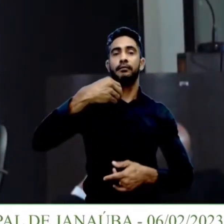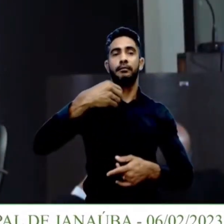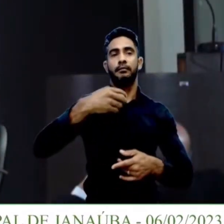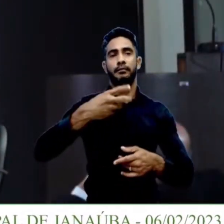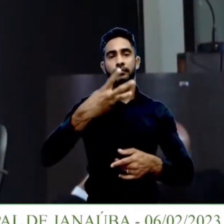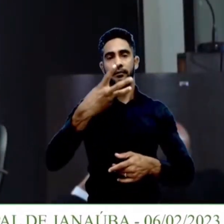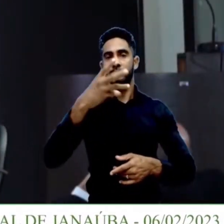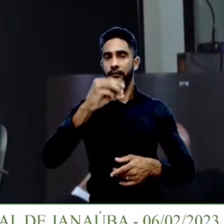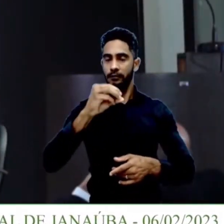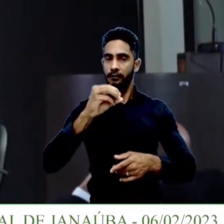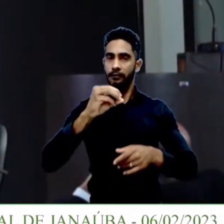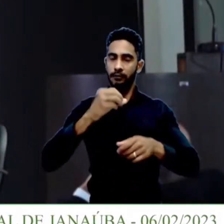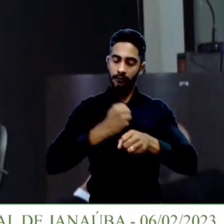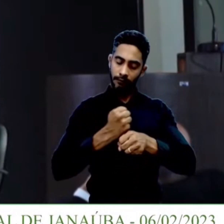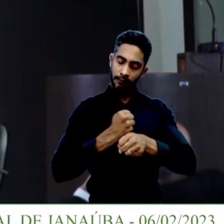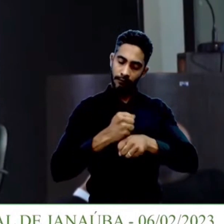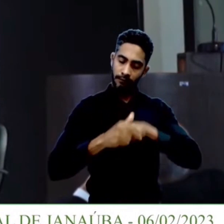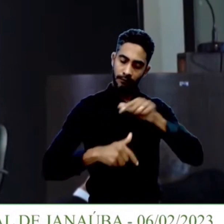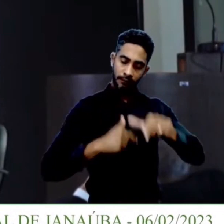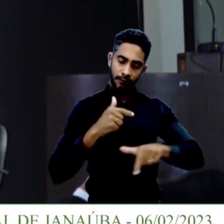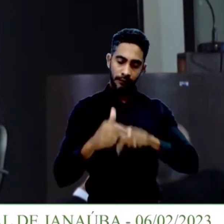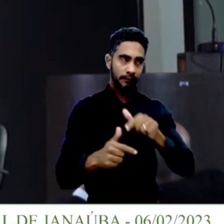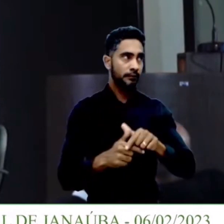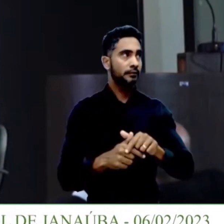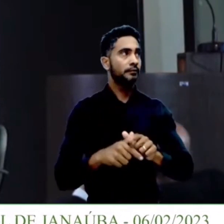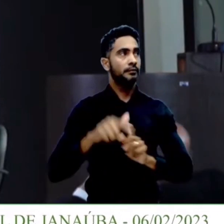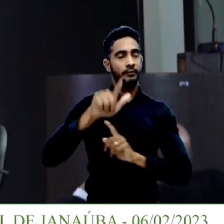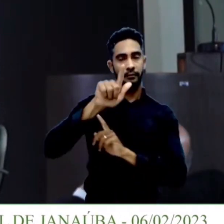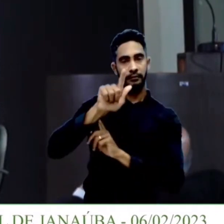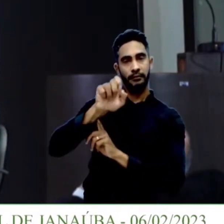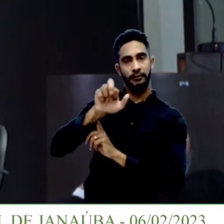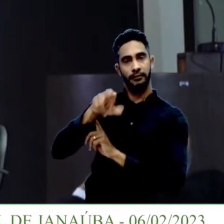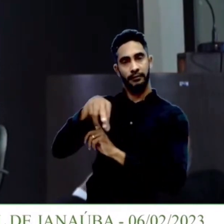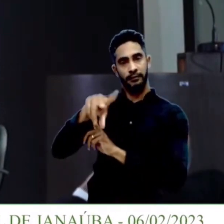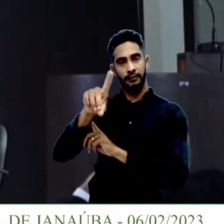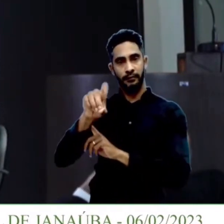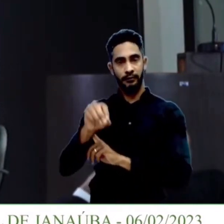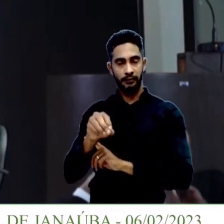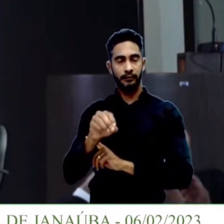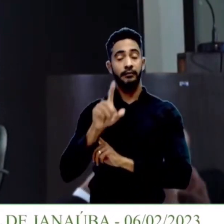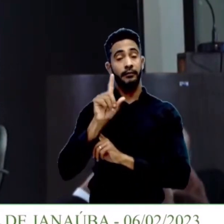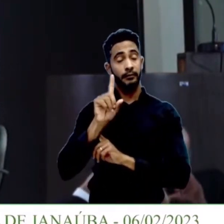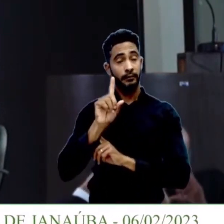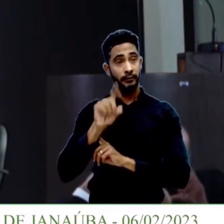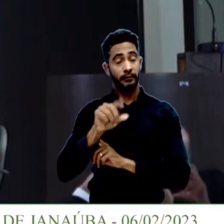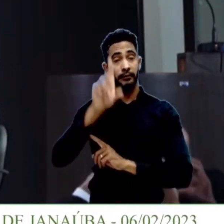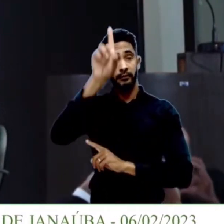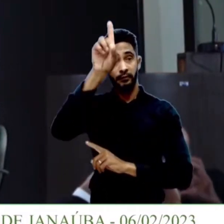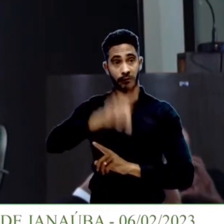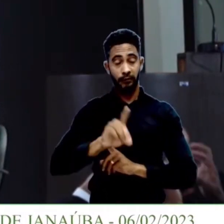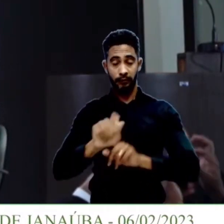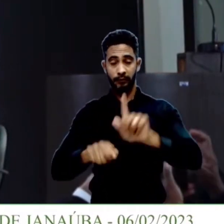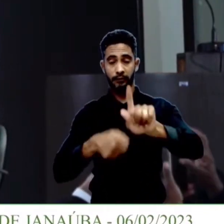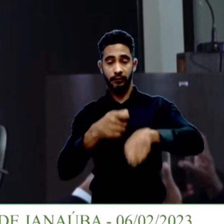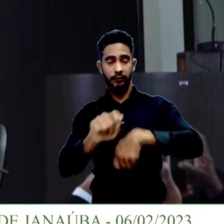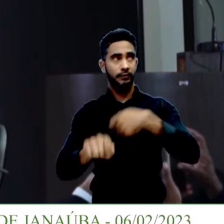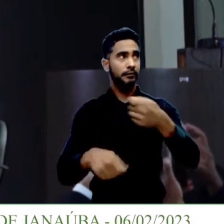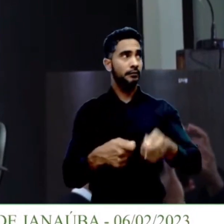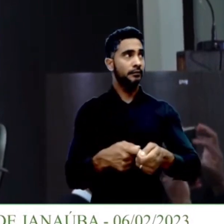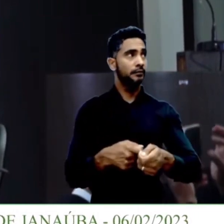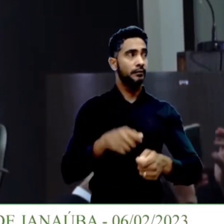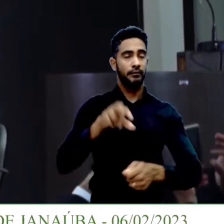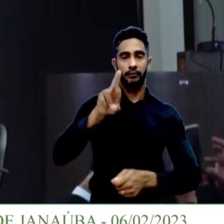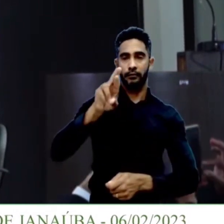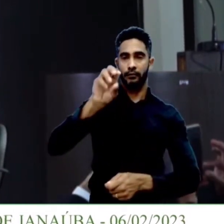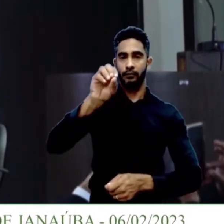30 anos de atuação. O Geraldo Pereira, que grande parte conhece, ele é o nosso diretor administrativo.